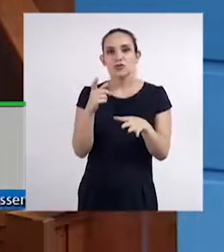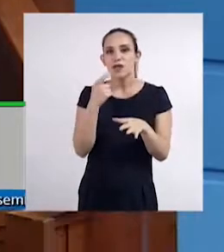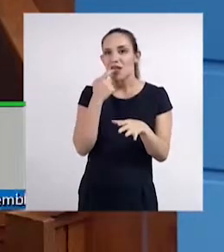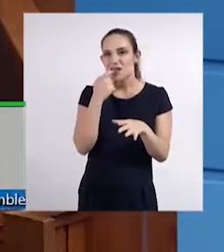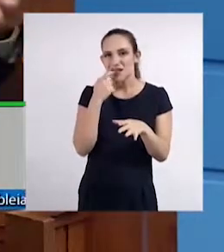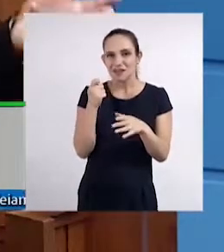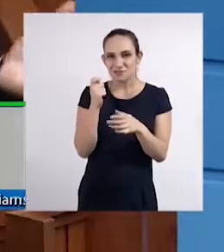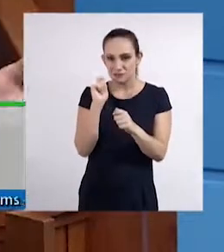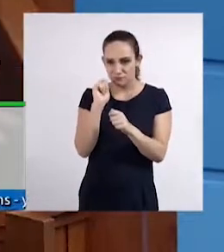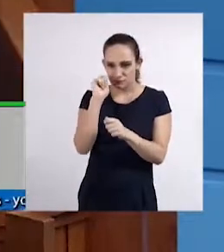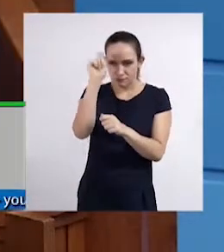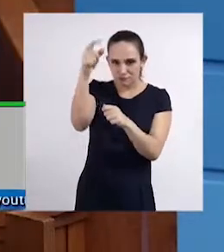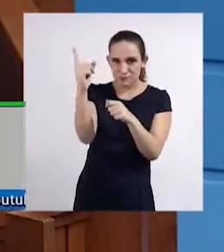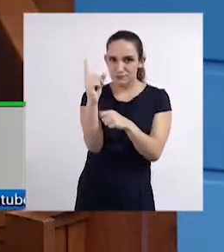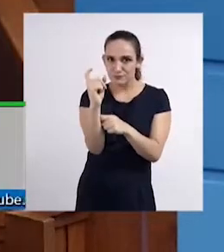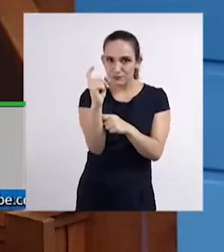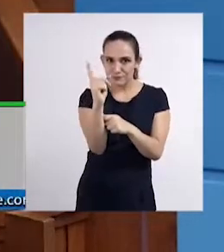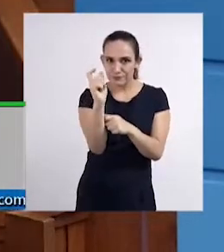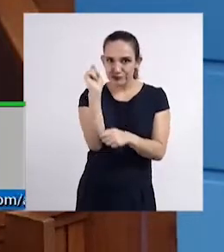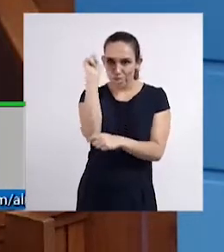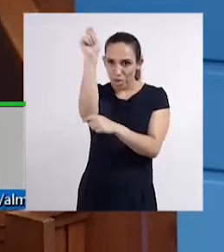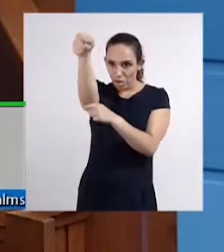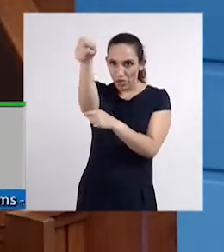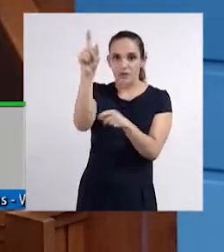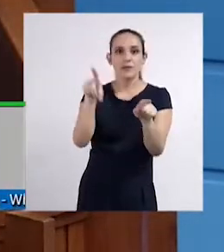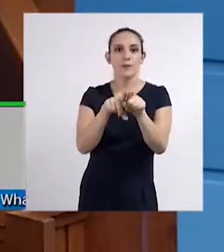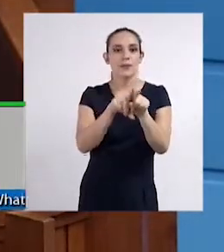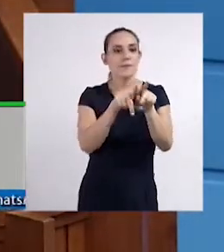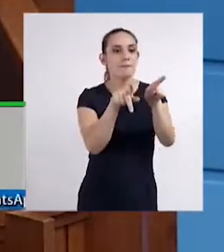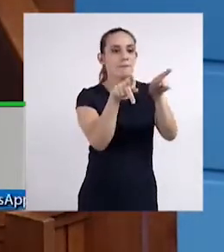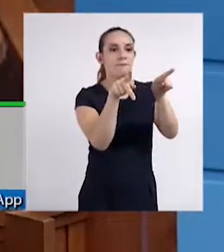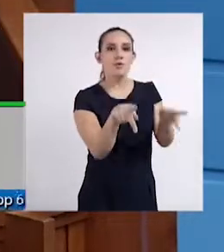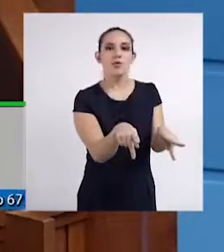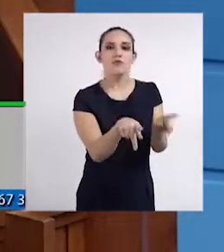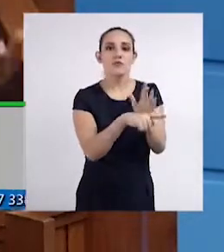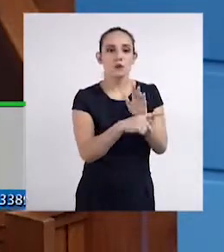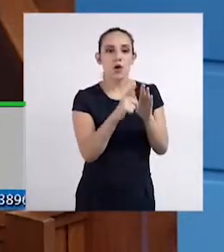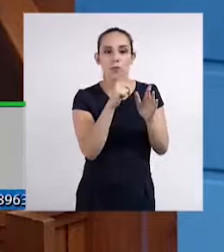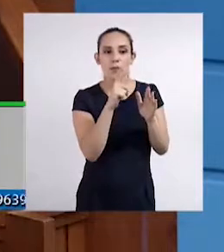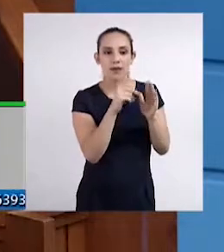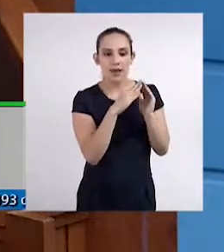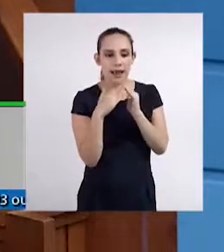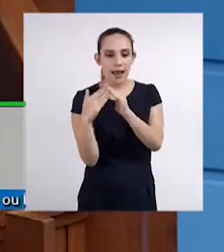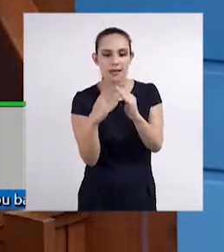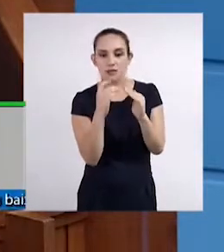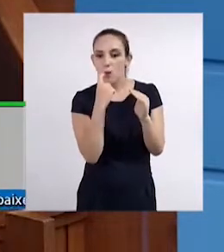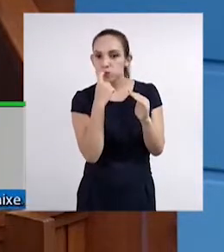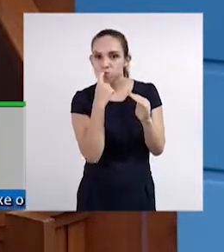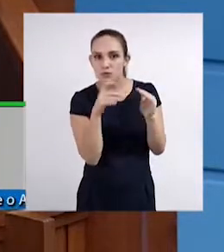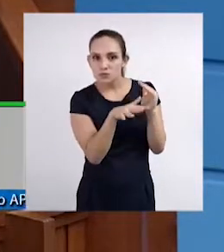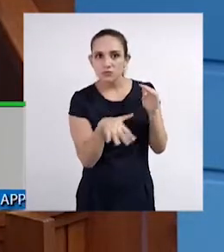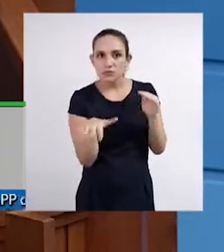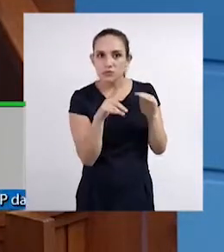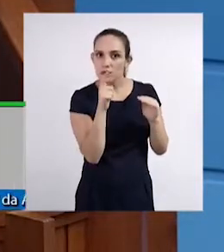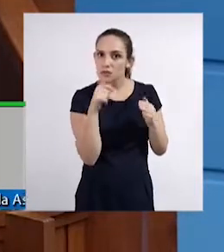sem falar na população ribeirinha, que já vive um período